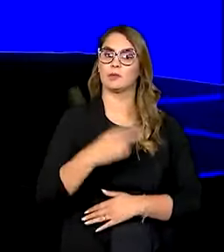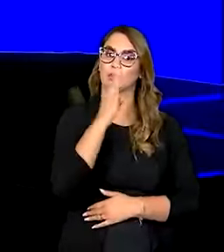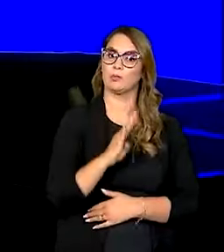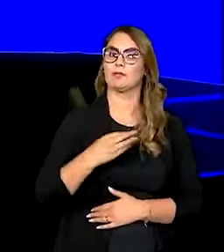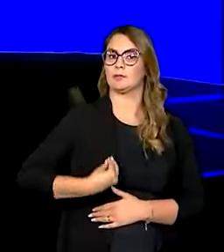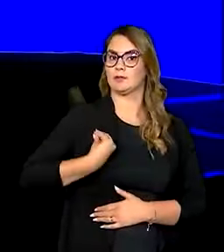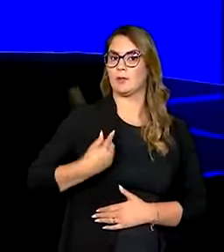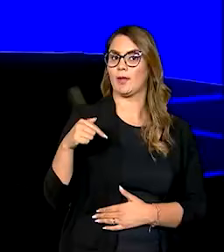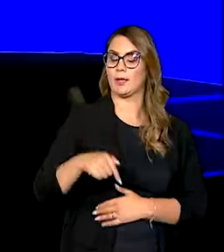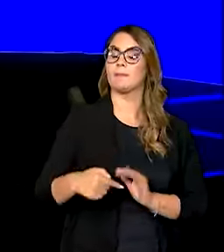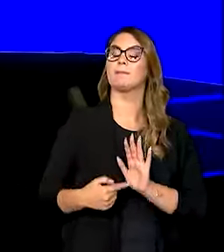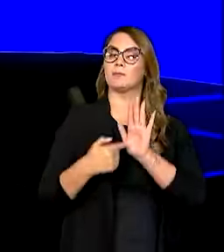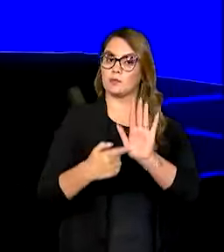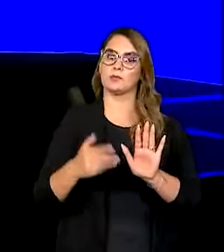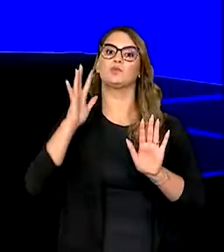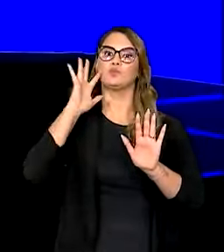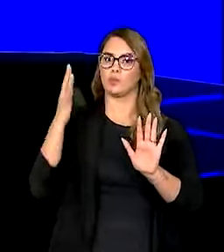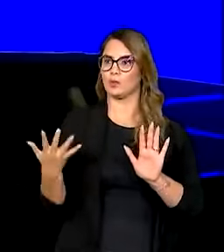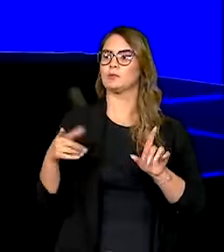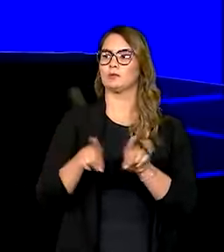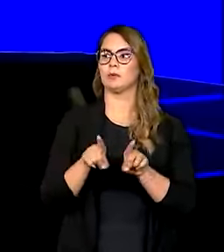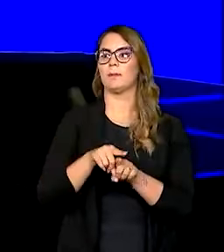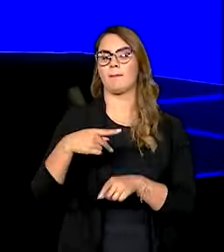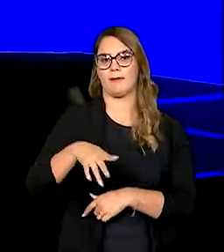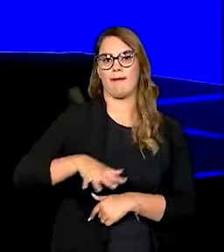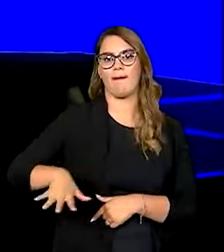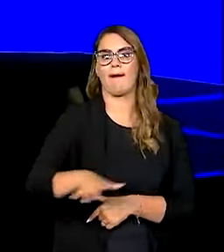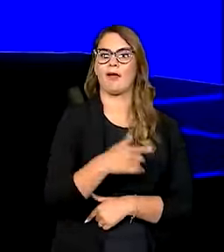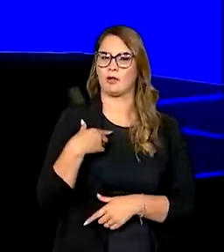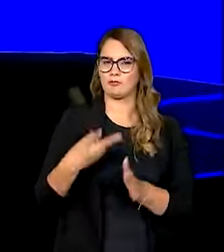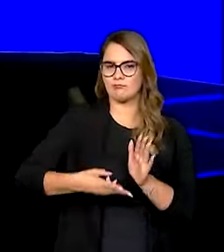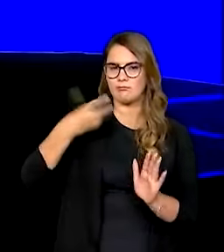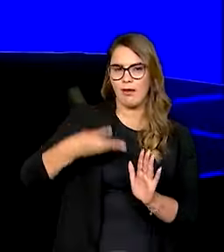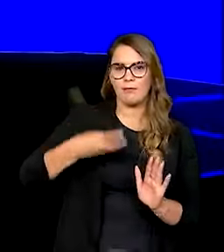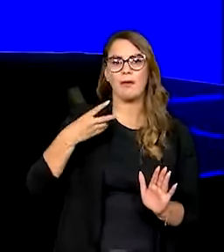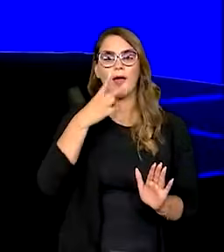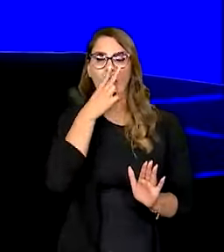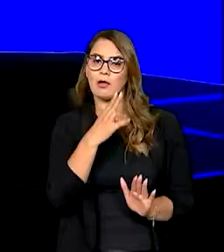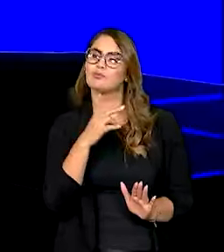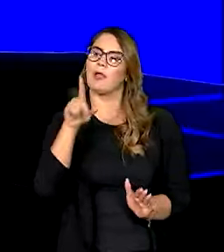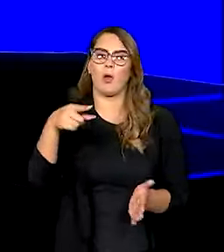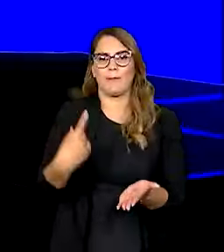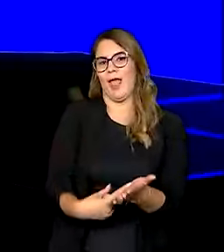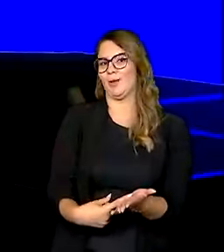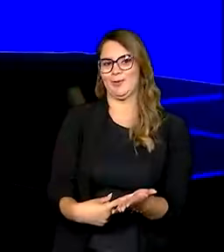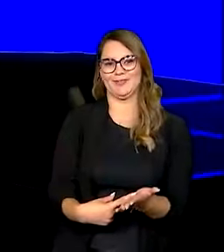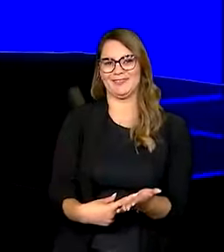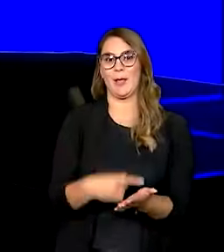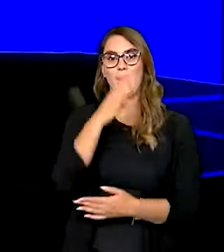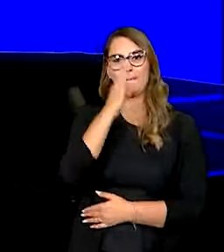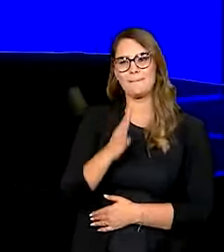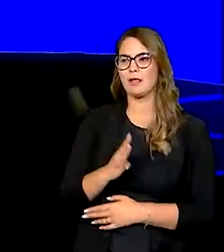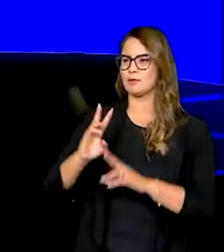aqui trazendo soluções, né, para esses mercados que a gente explora. E aí eu acho que é uma coisa que é combinado. Quanto mais o Brasil